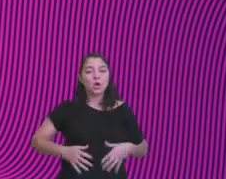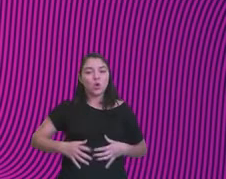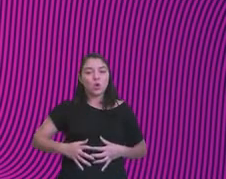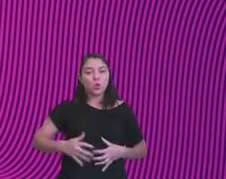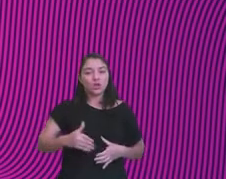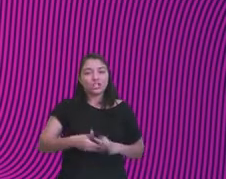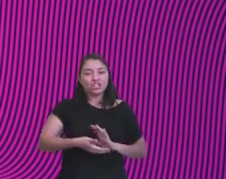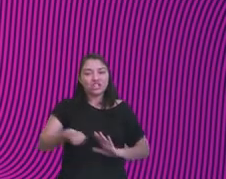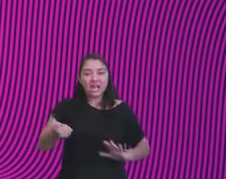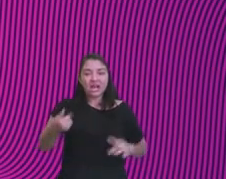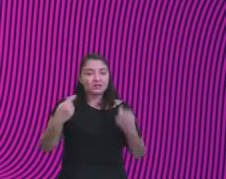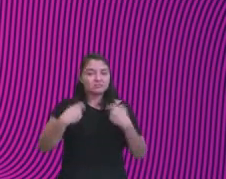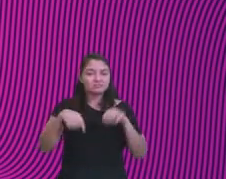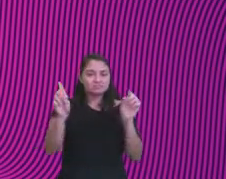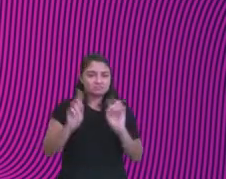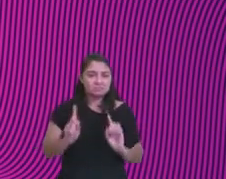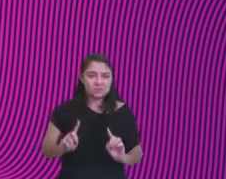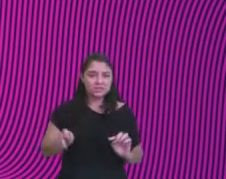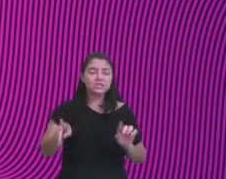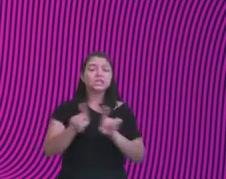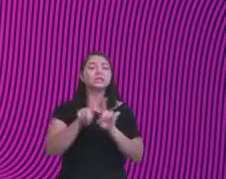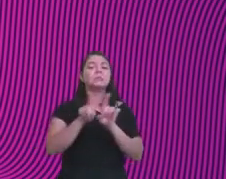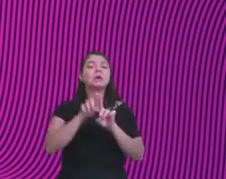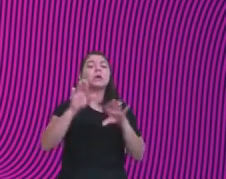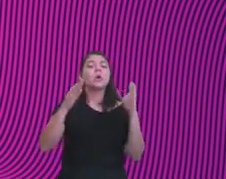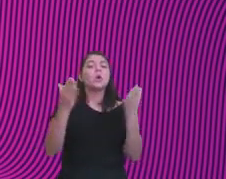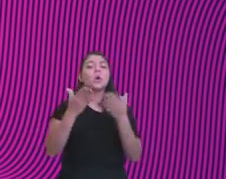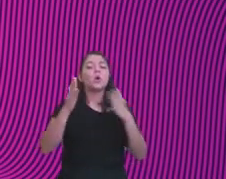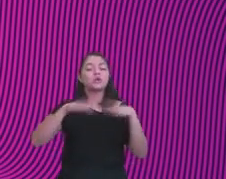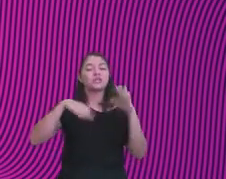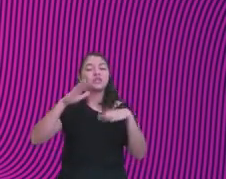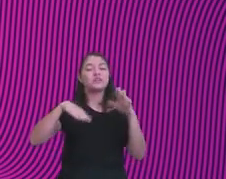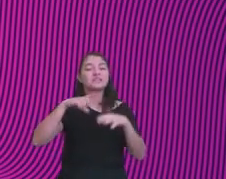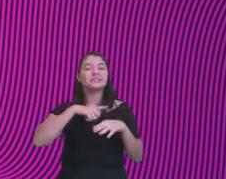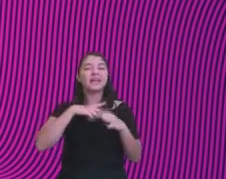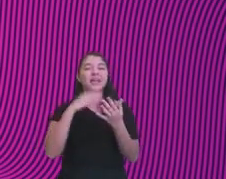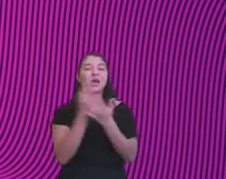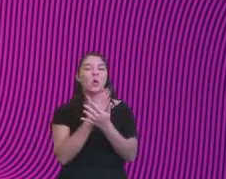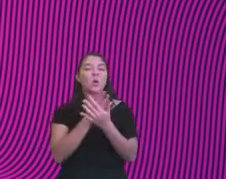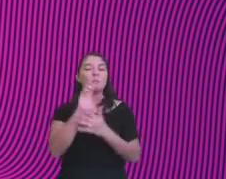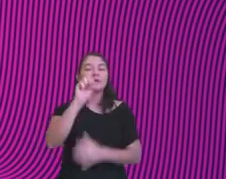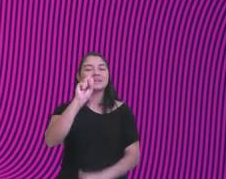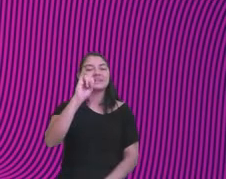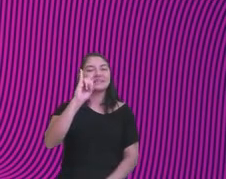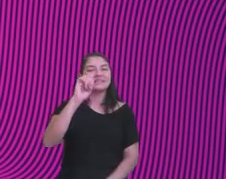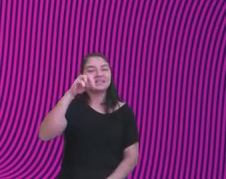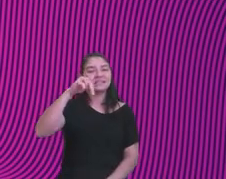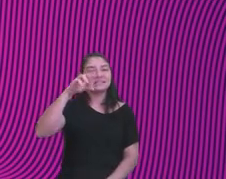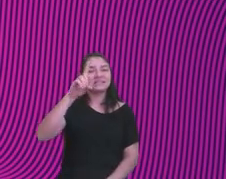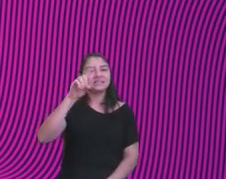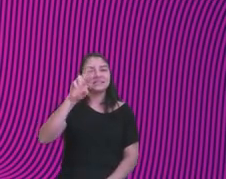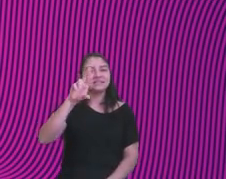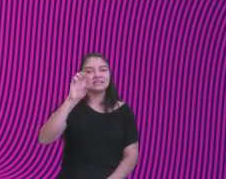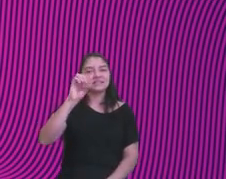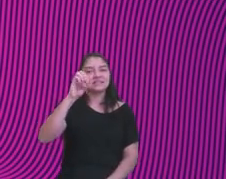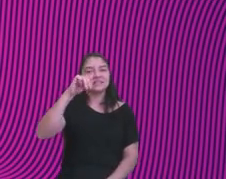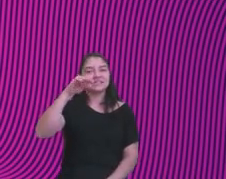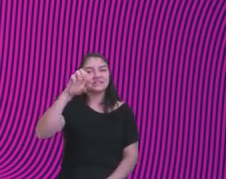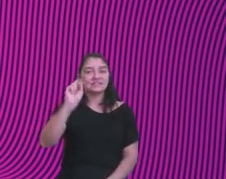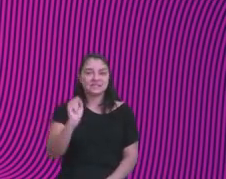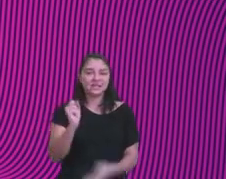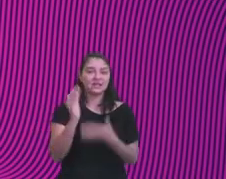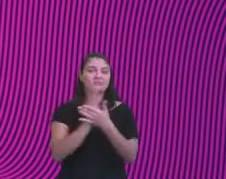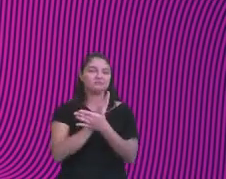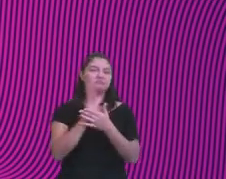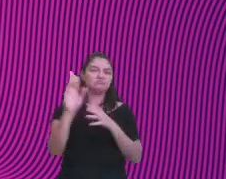e hoje, apesar de nós termos síndrome pós-ressecções anteriores relacionadas à qualidade funcional, esse é um